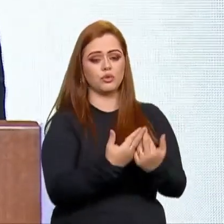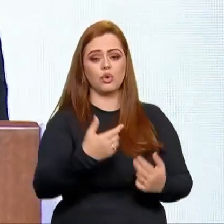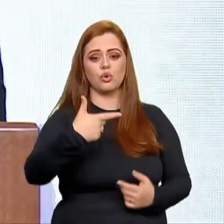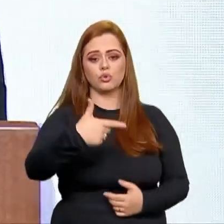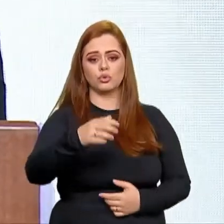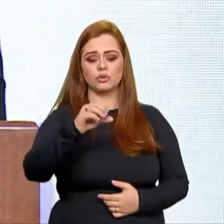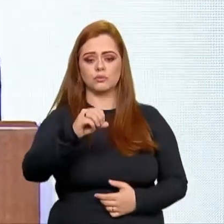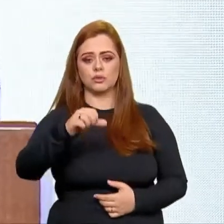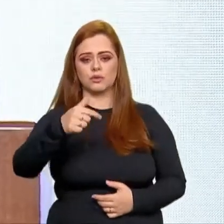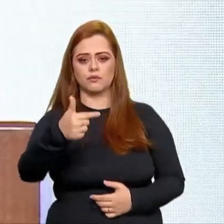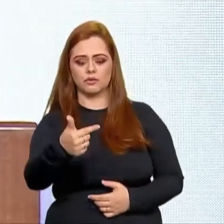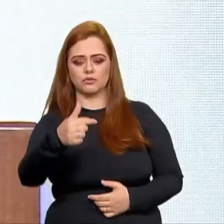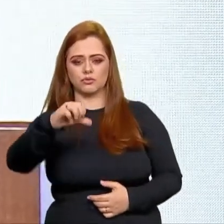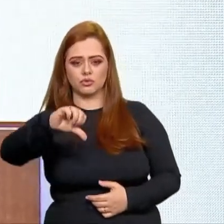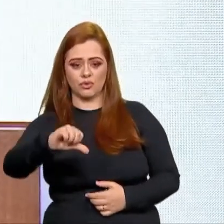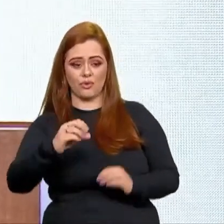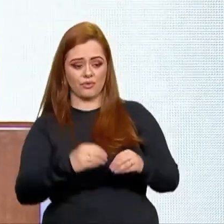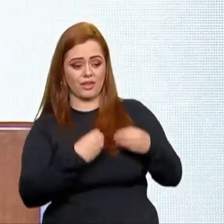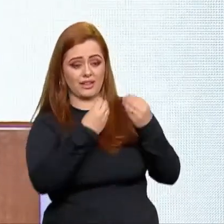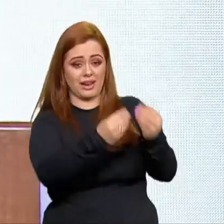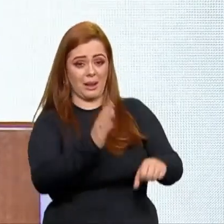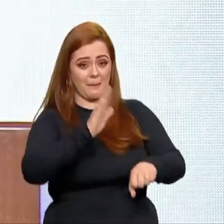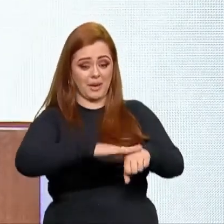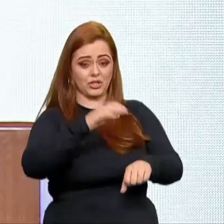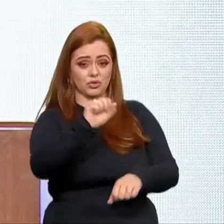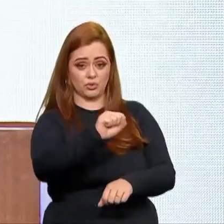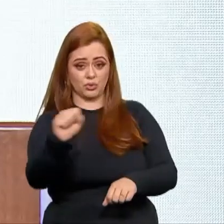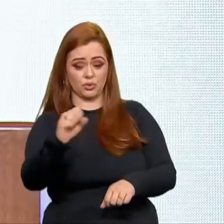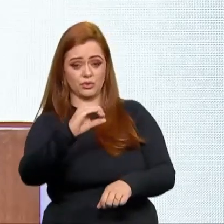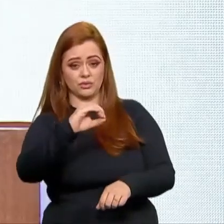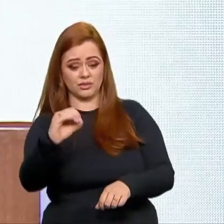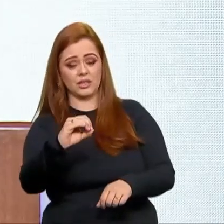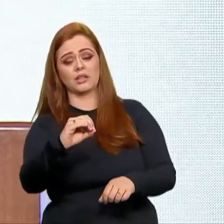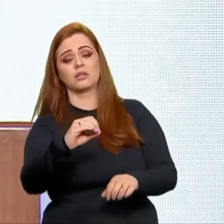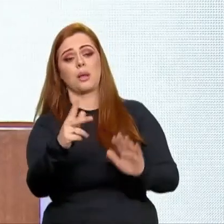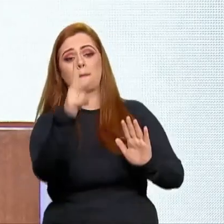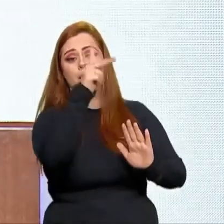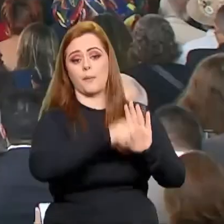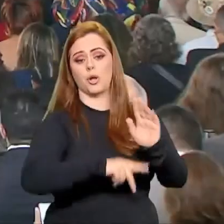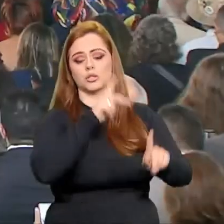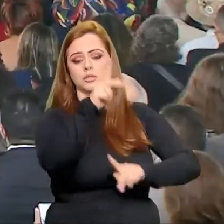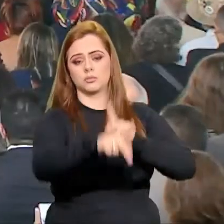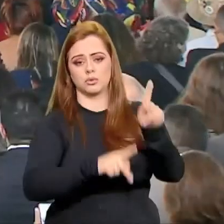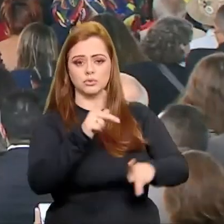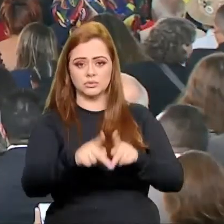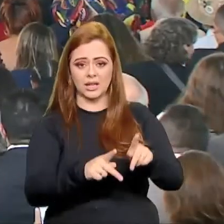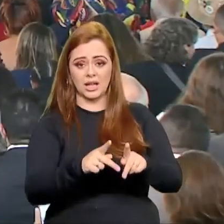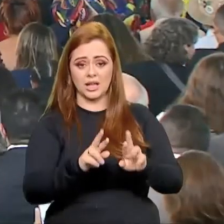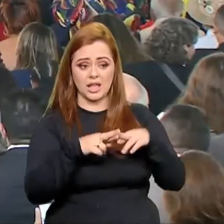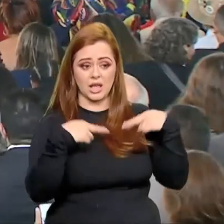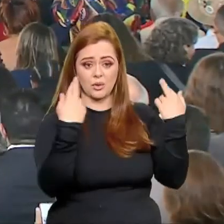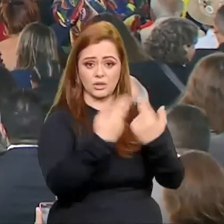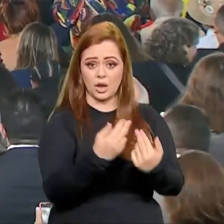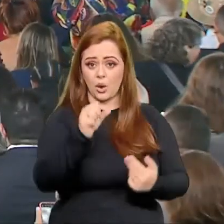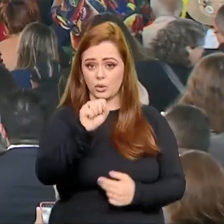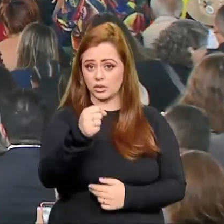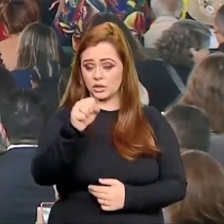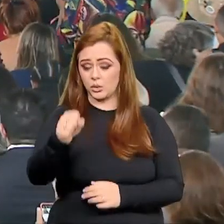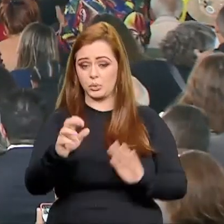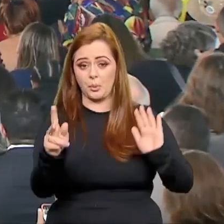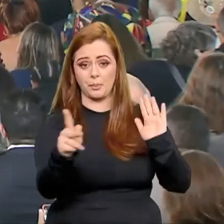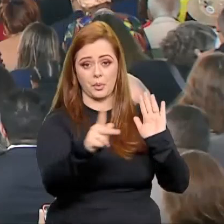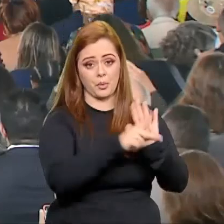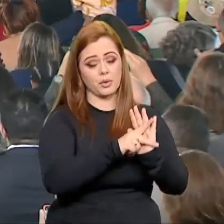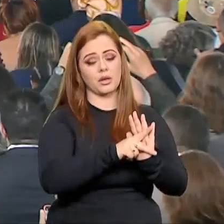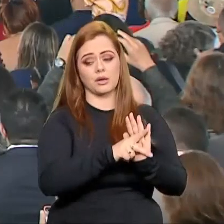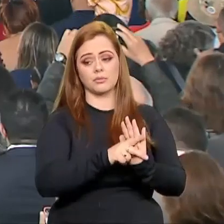2.829 entregas, mais de 800 entregas e propostas populares, reunir em 88 programas,